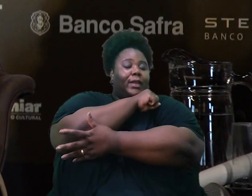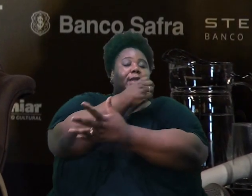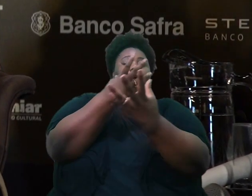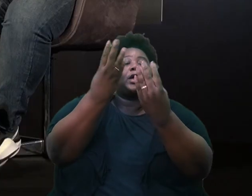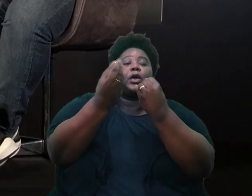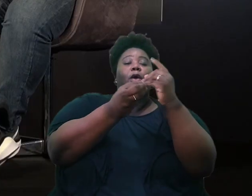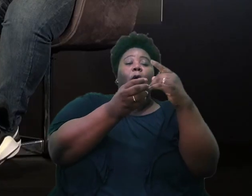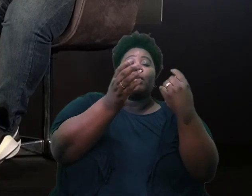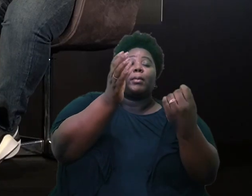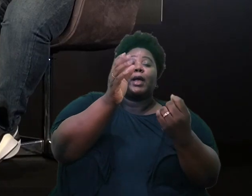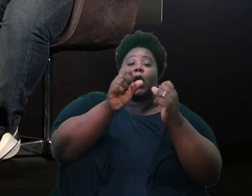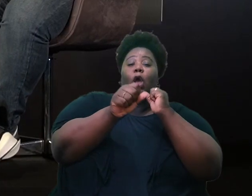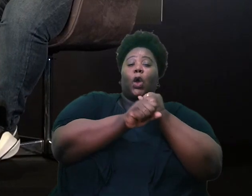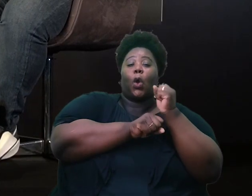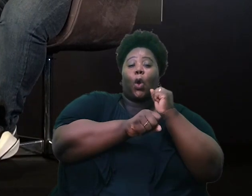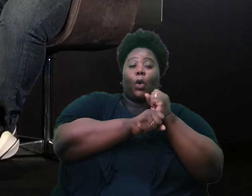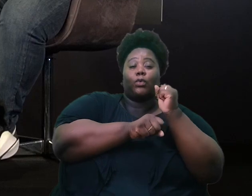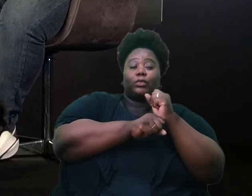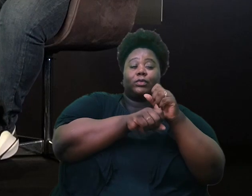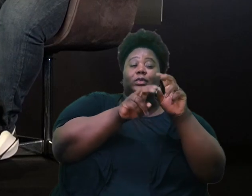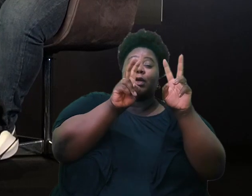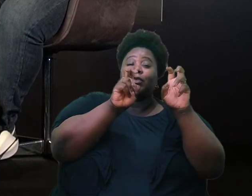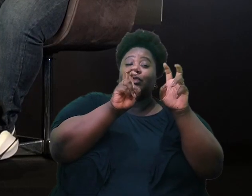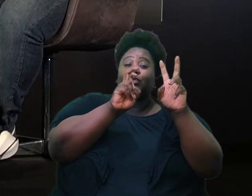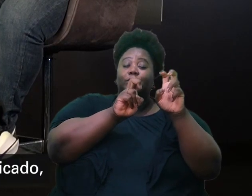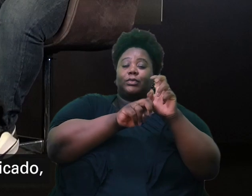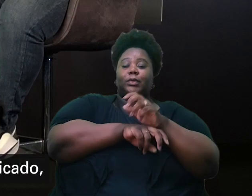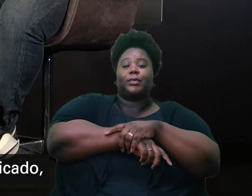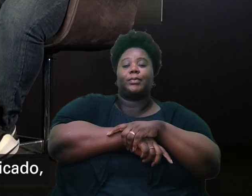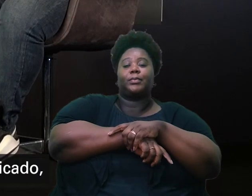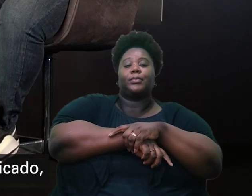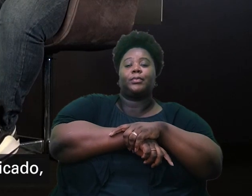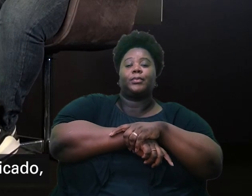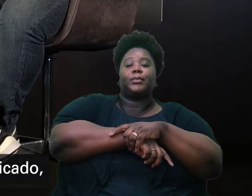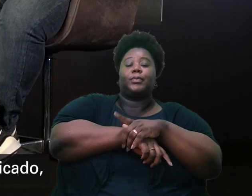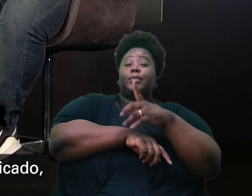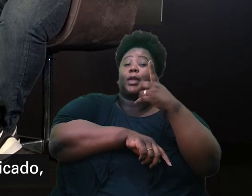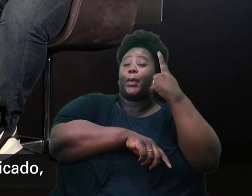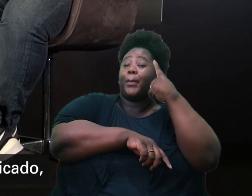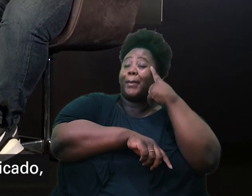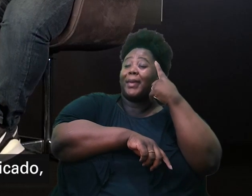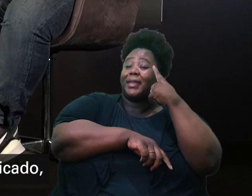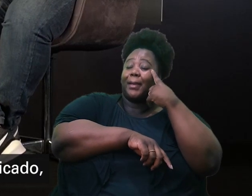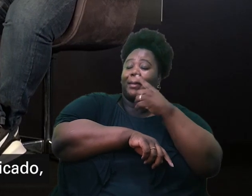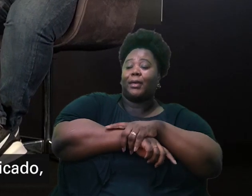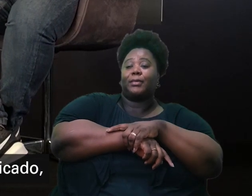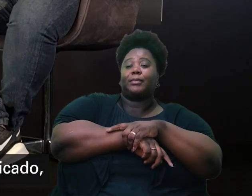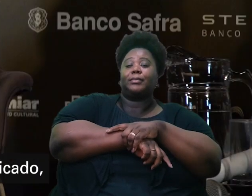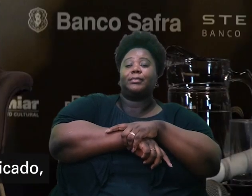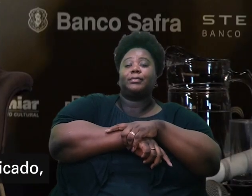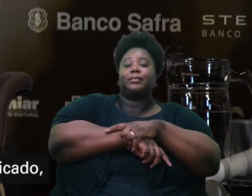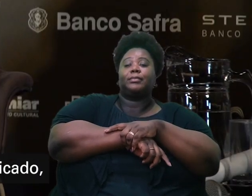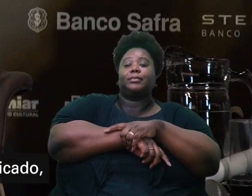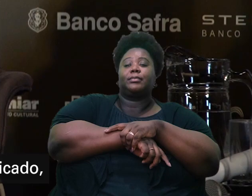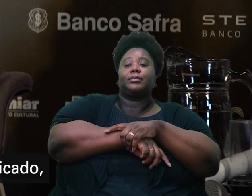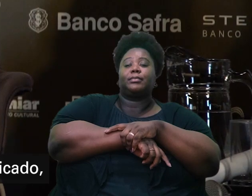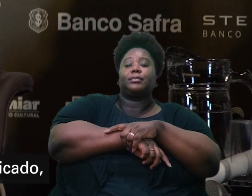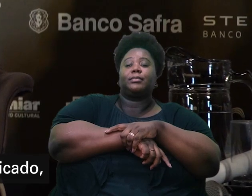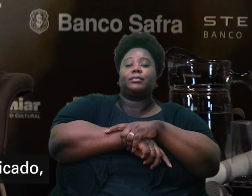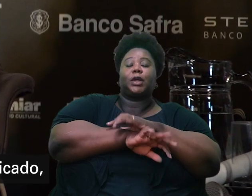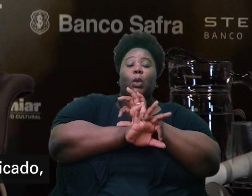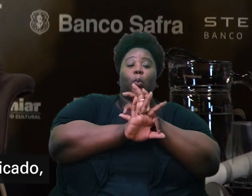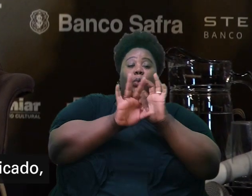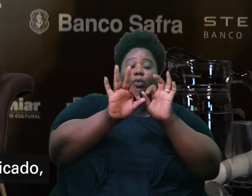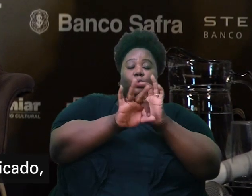uma construção teórica, epistemológica, um pensamento extremamente